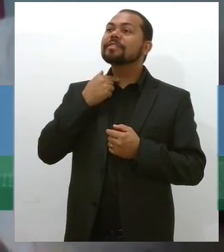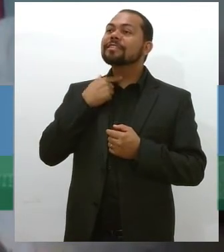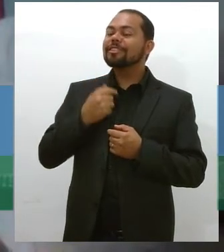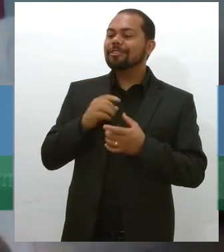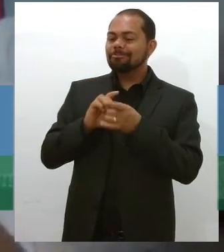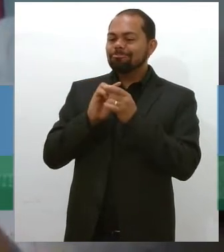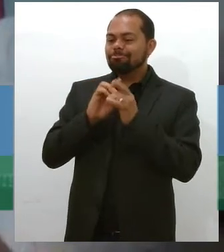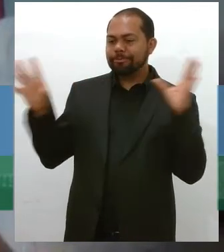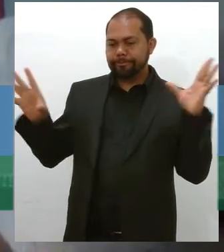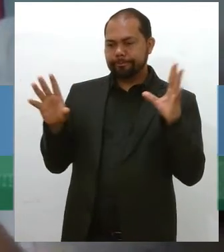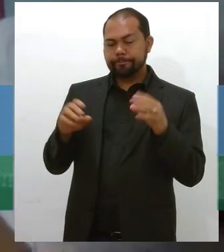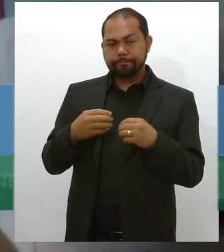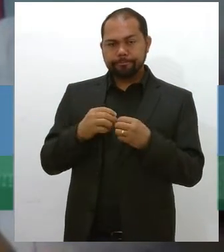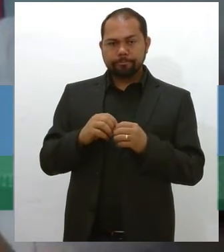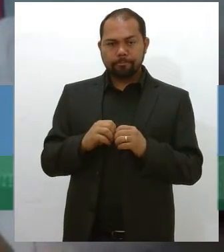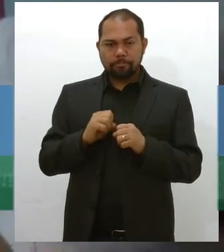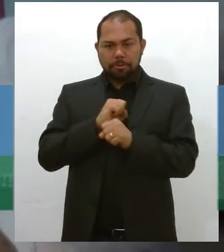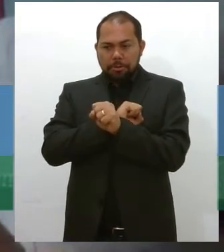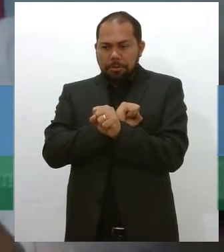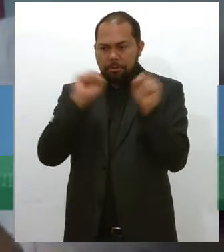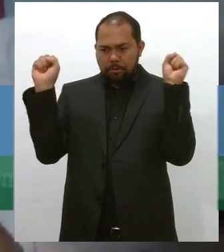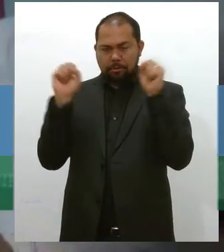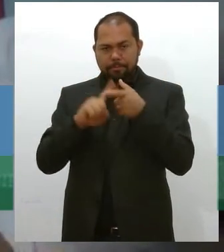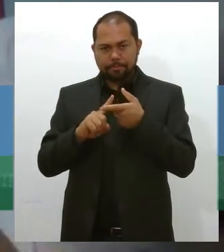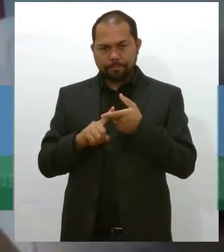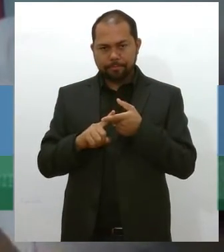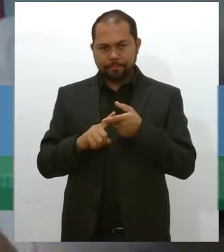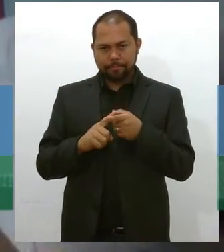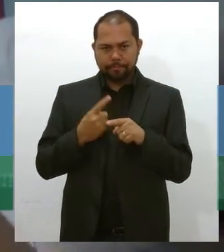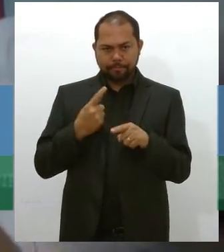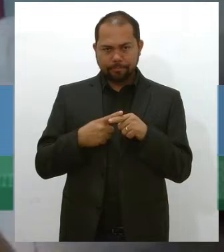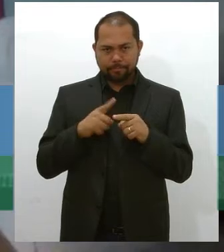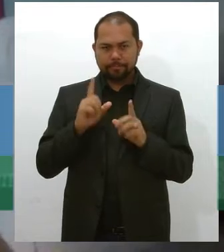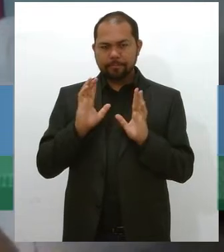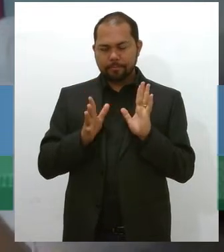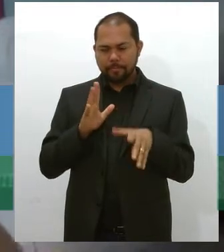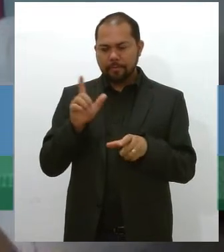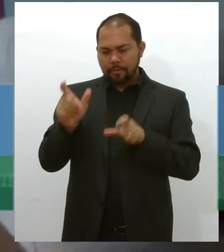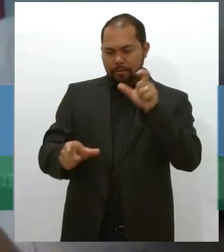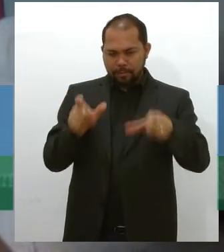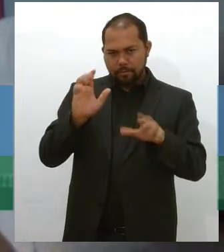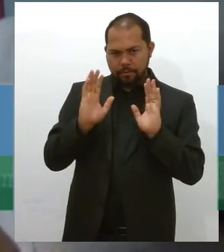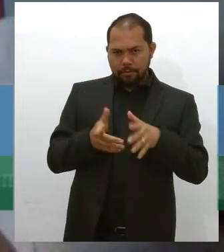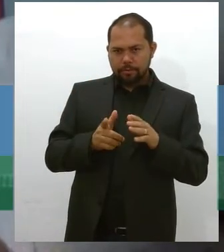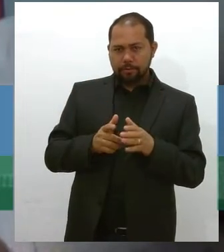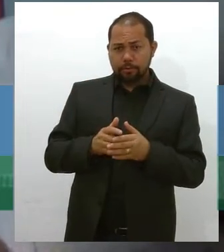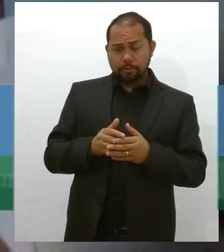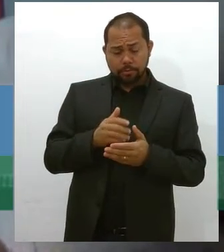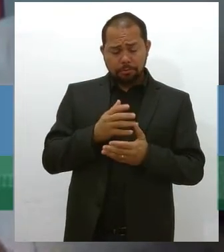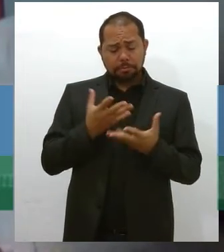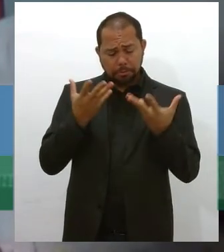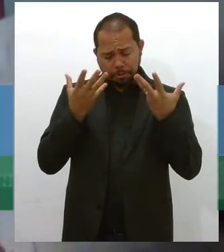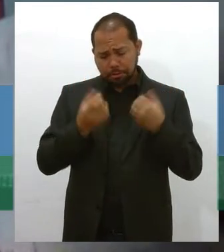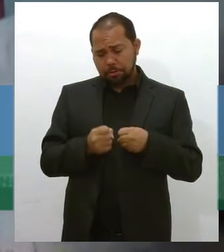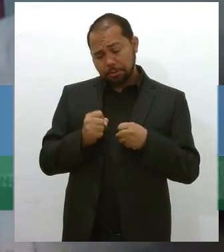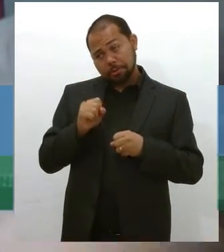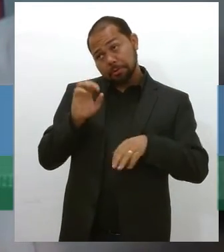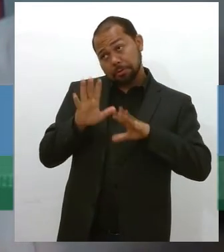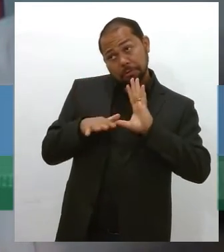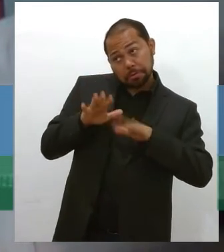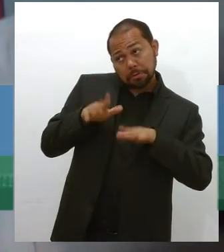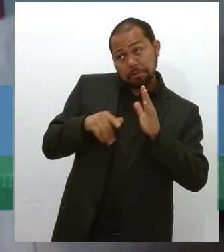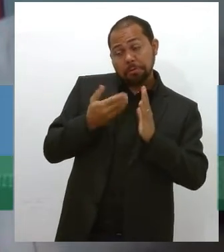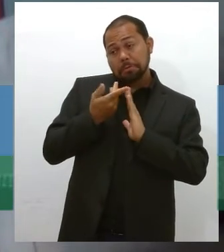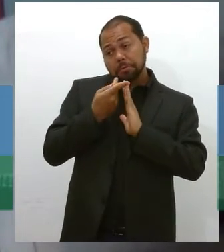pessoas não tivessem meio que convencidas de que, de repente, esse projeto lá com Dom Pedro seria